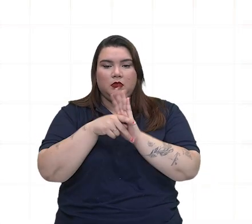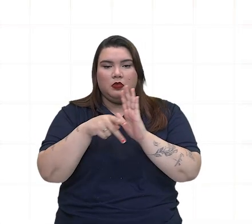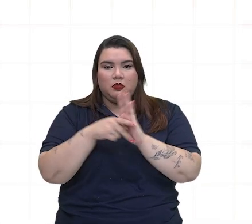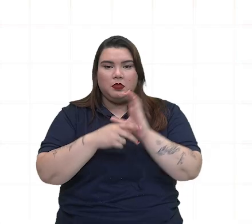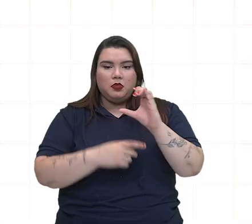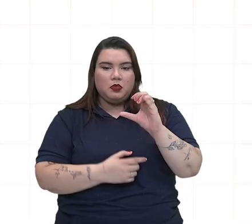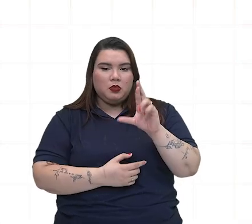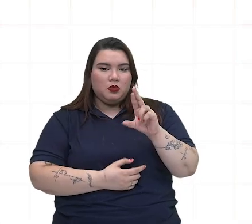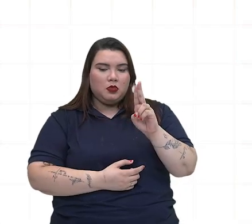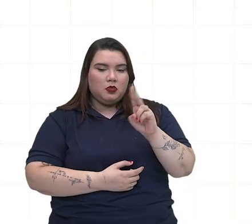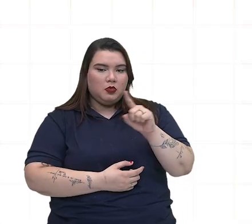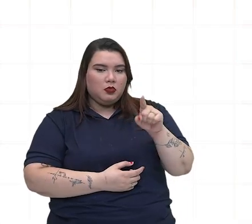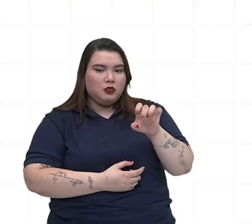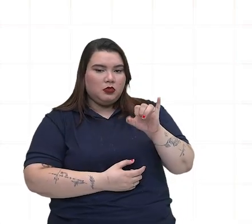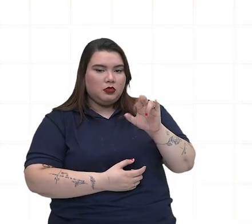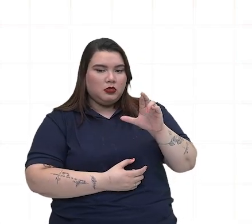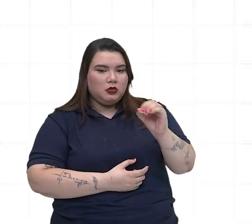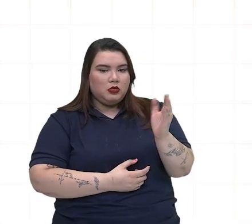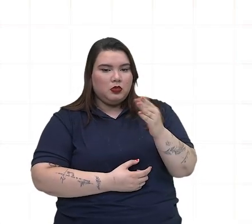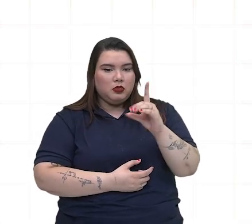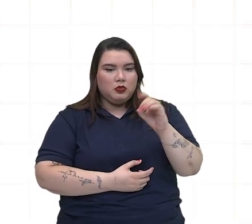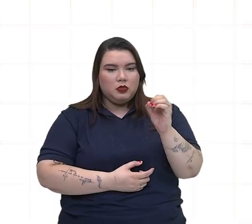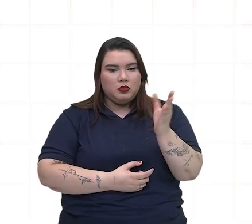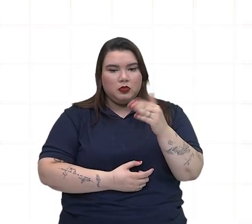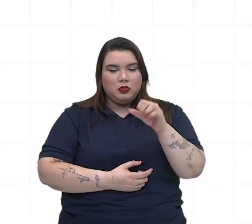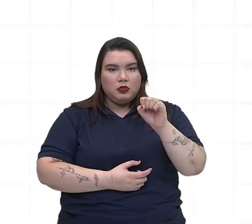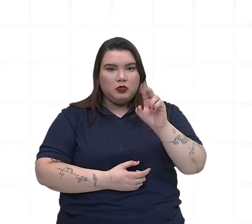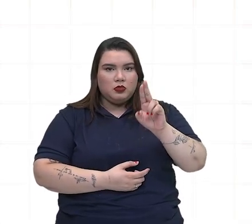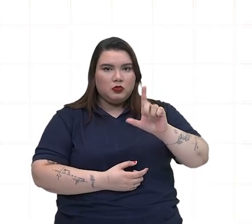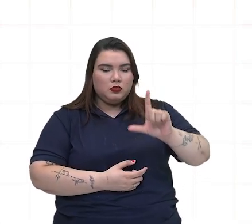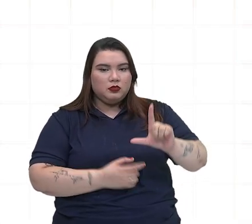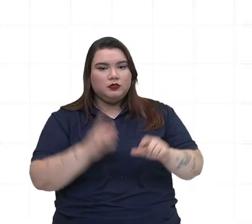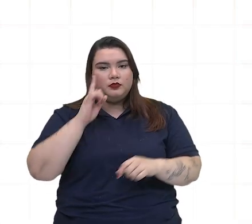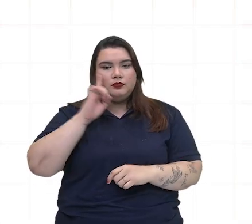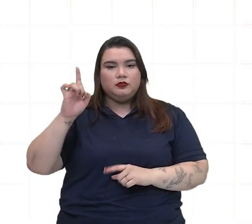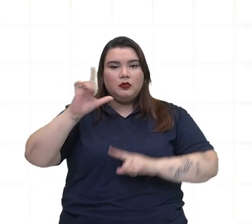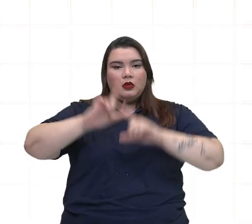aí, observem aí essas estrelas. Nós